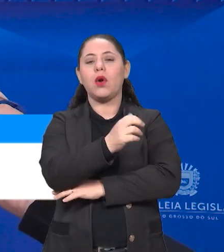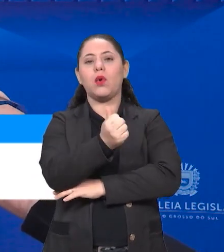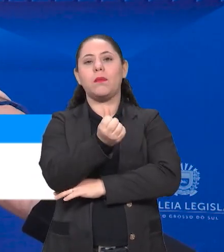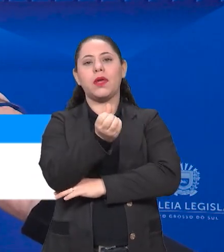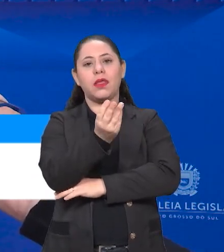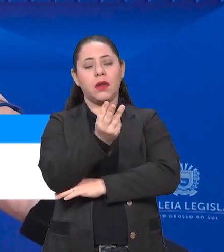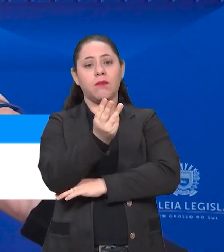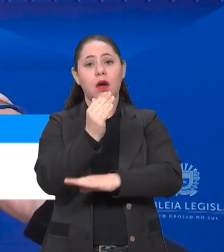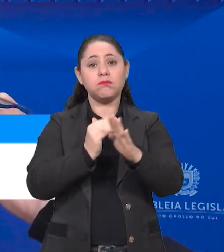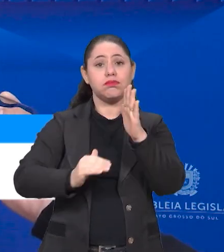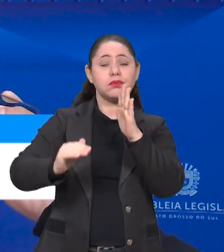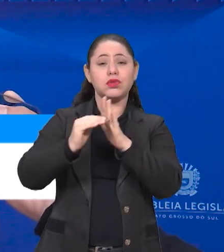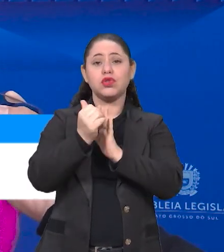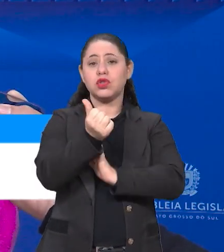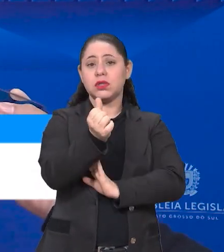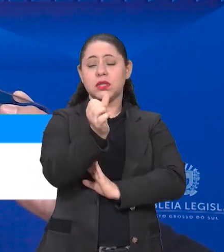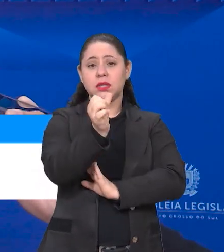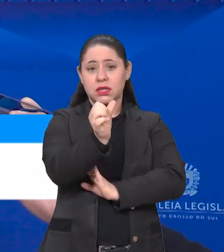163, nós vamos ter um aumento de